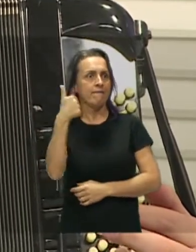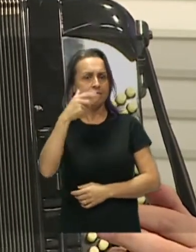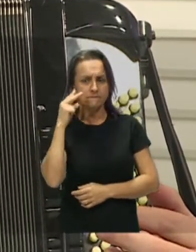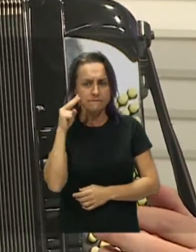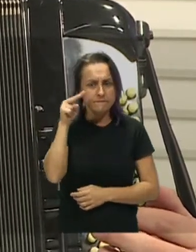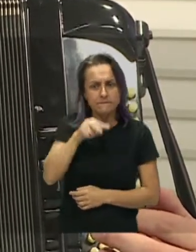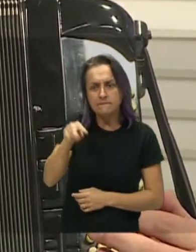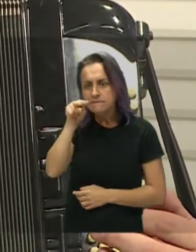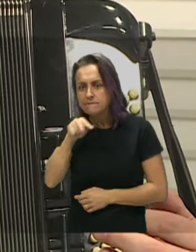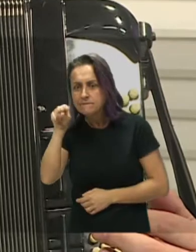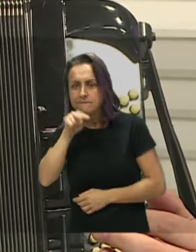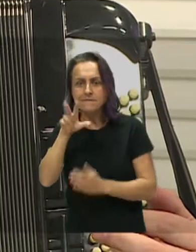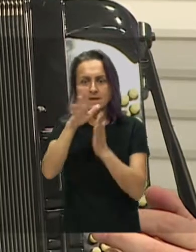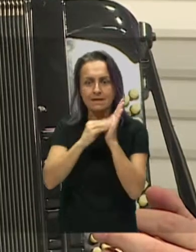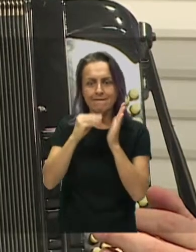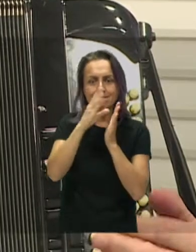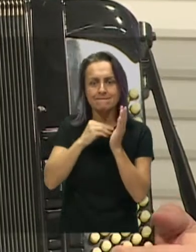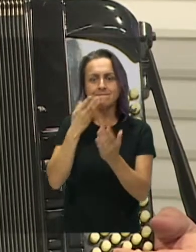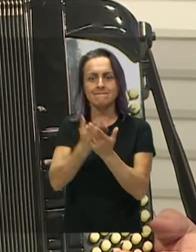tentando tirar as músicas,